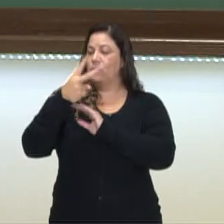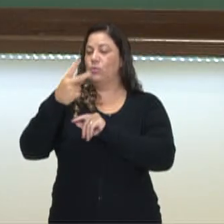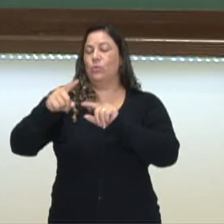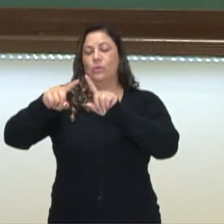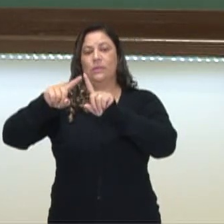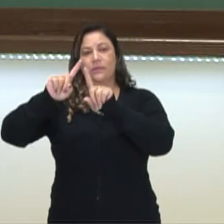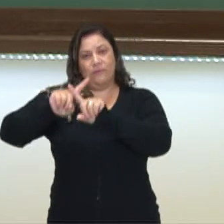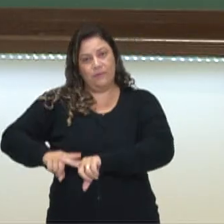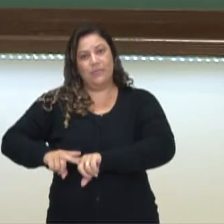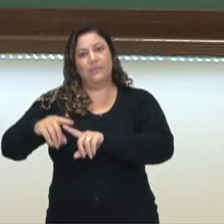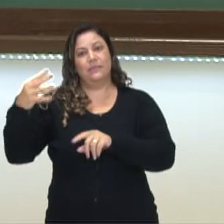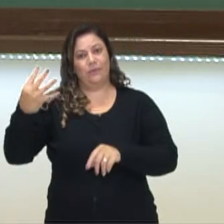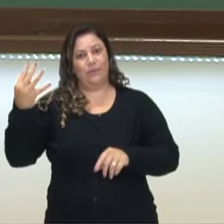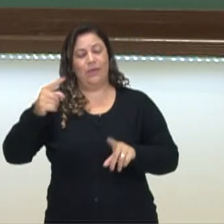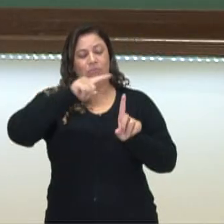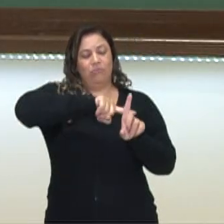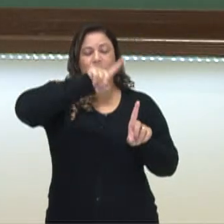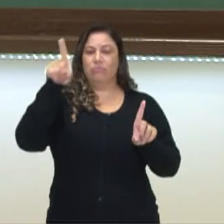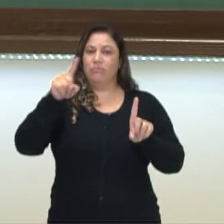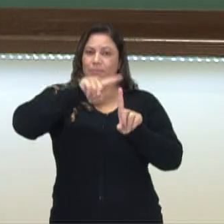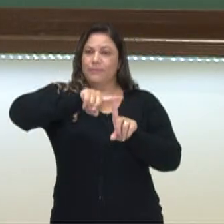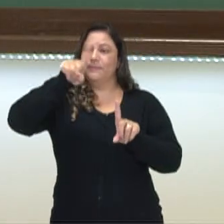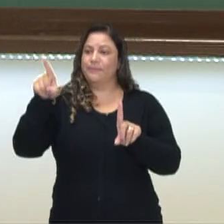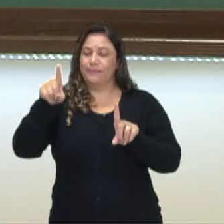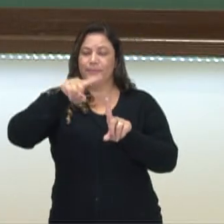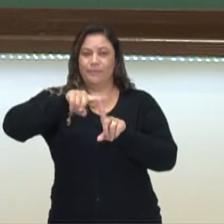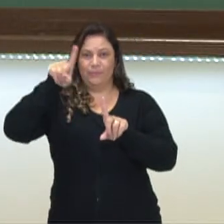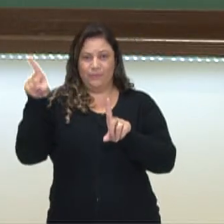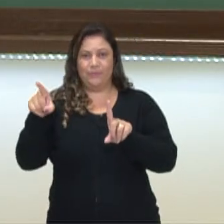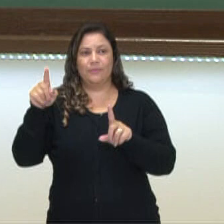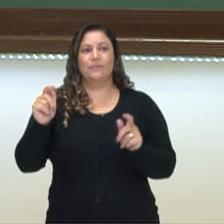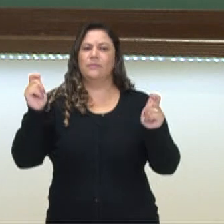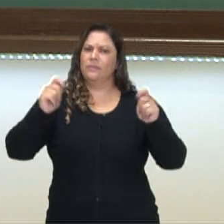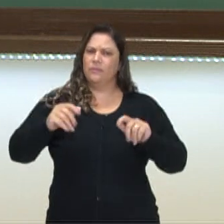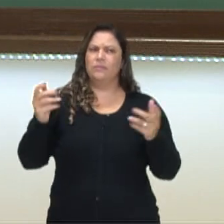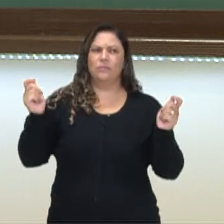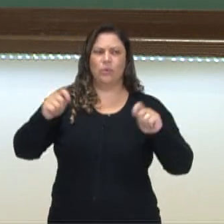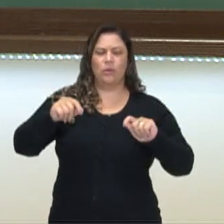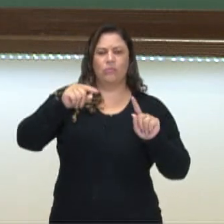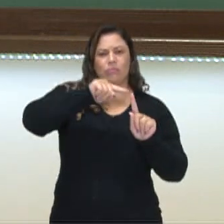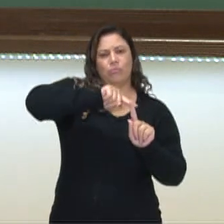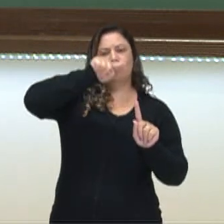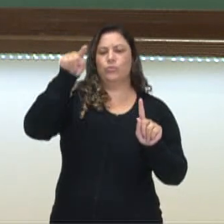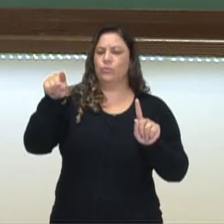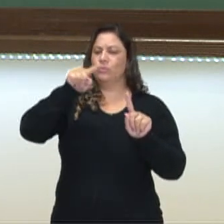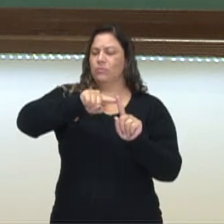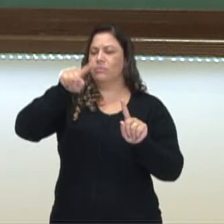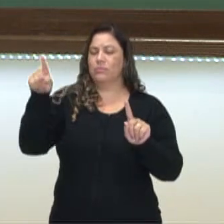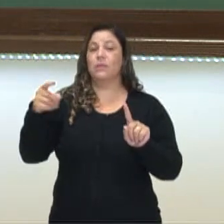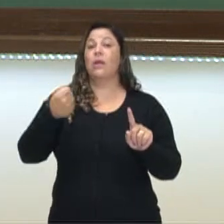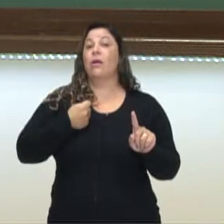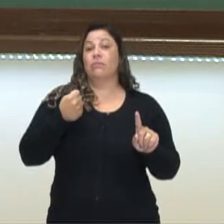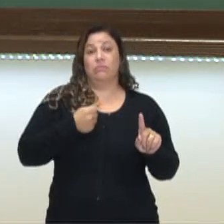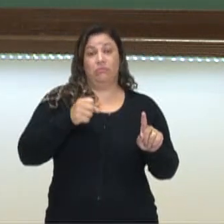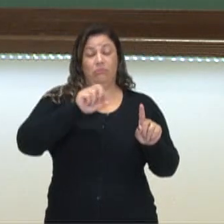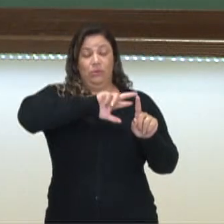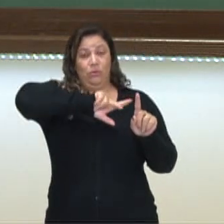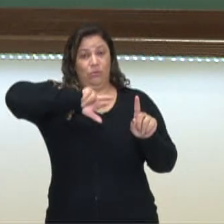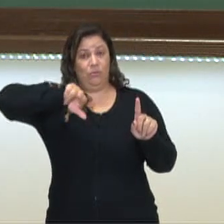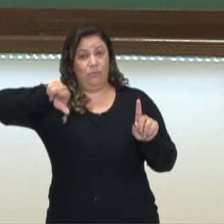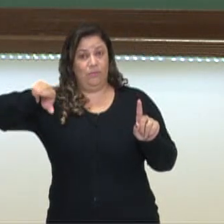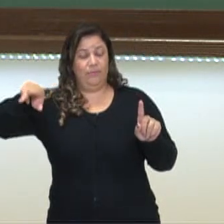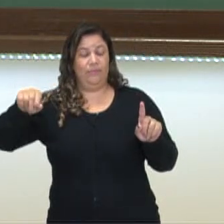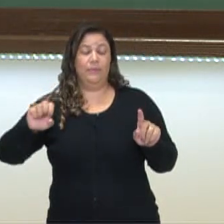Então, a distributiva me diz que eu posso distribuir esses fatores se eu tiver com uma soma,